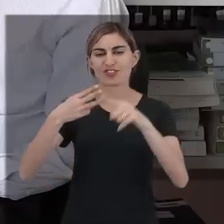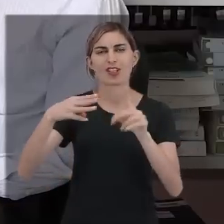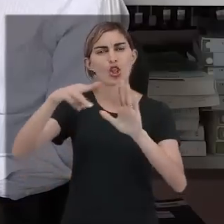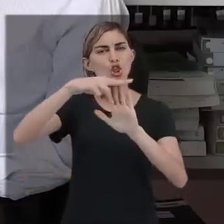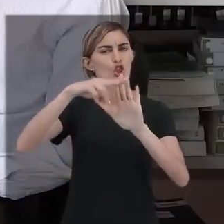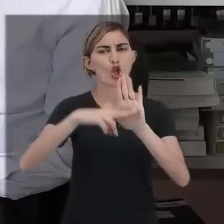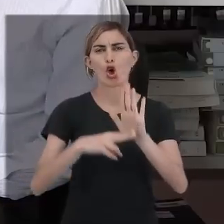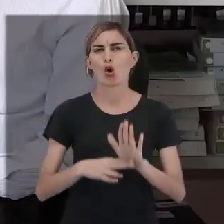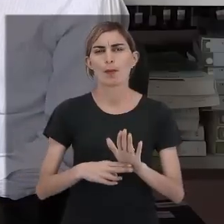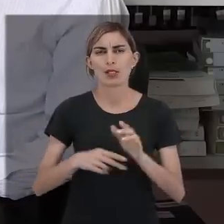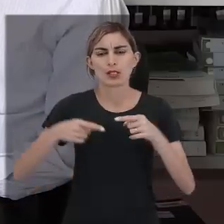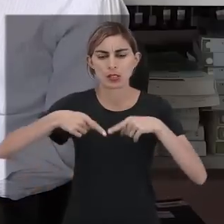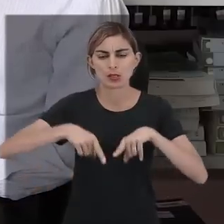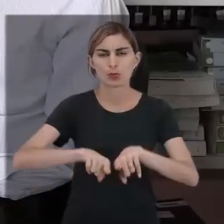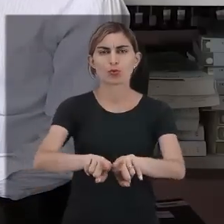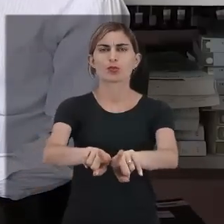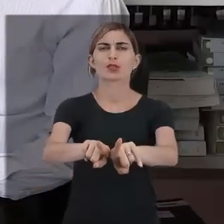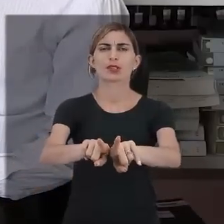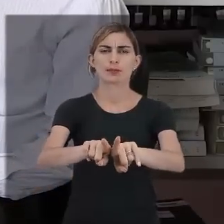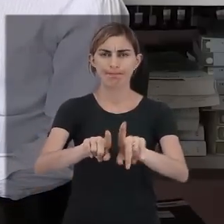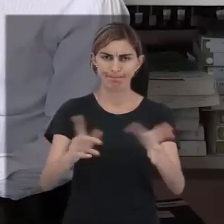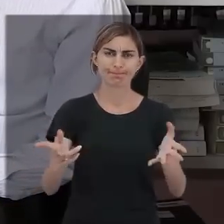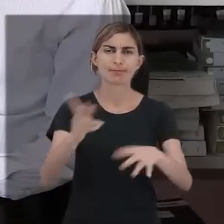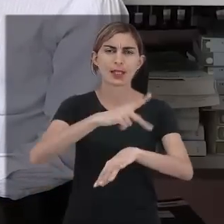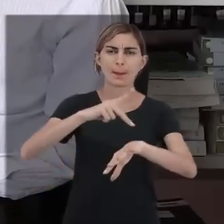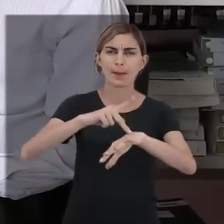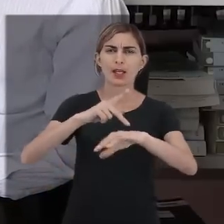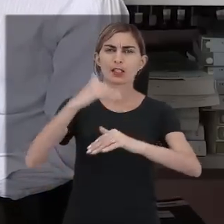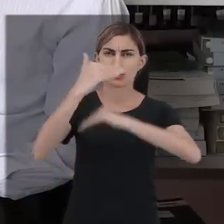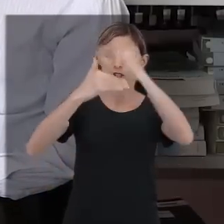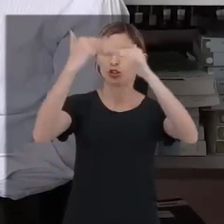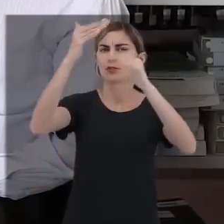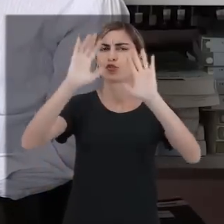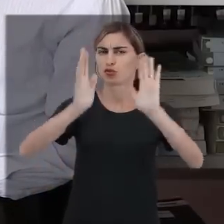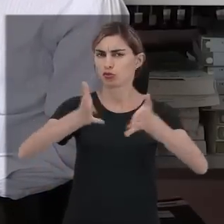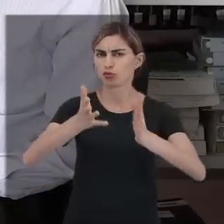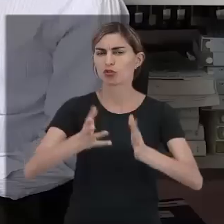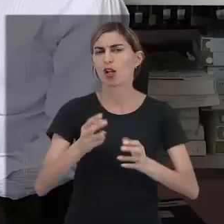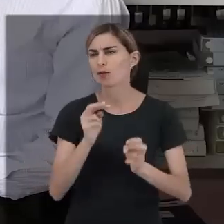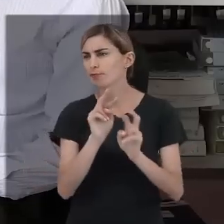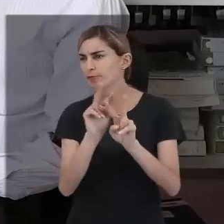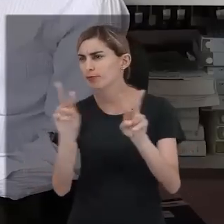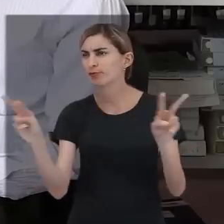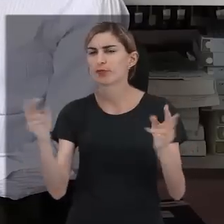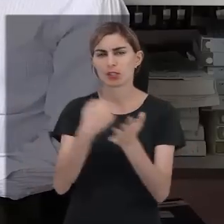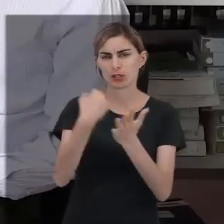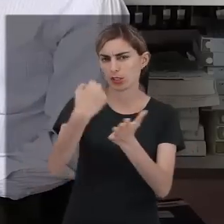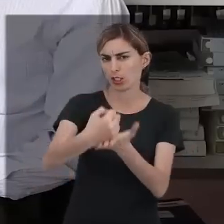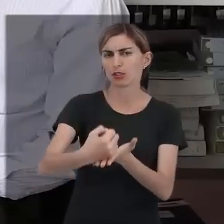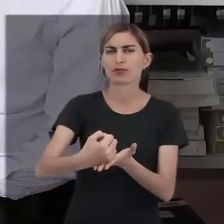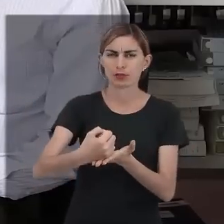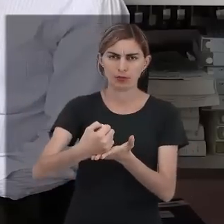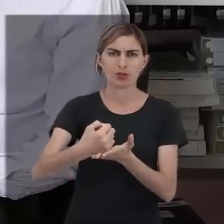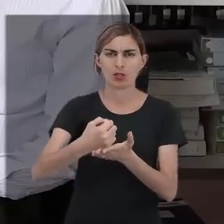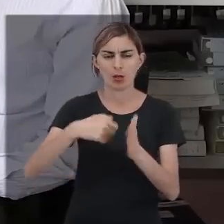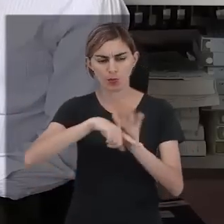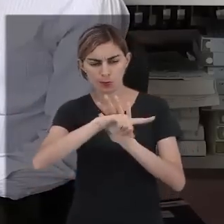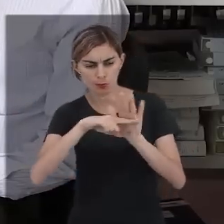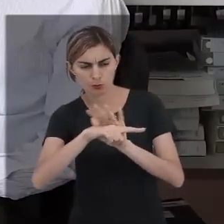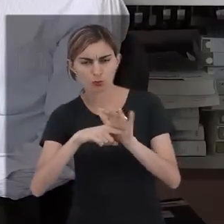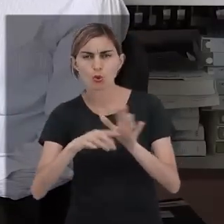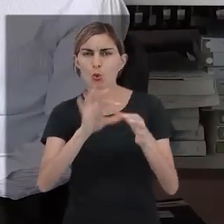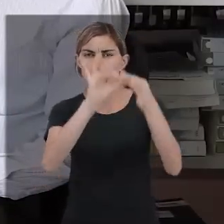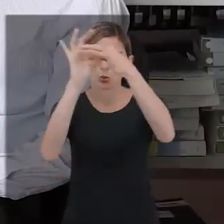3 normas de forma simultânea. Nos países desenvolvidos já é mais comum você realizar a certificação, né, a auditoria de